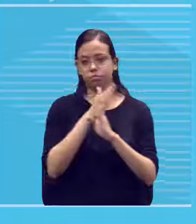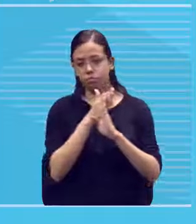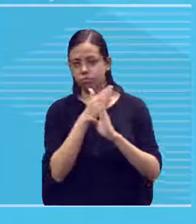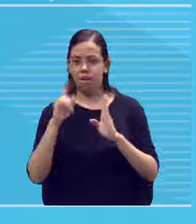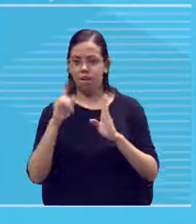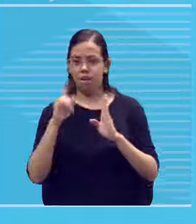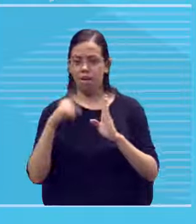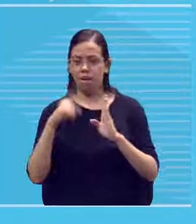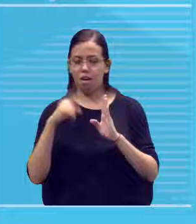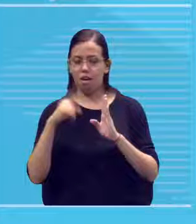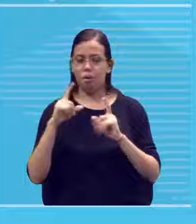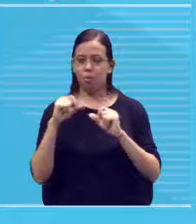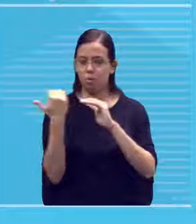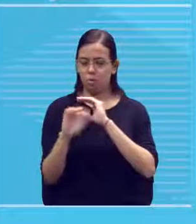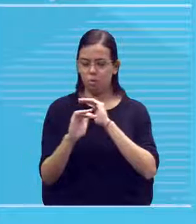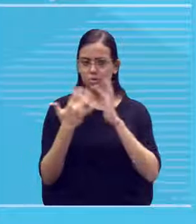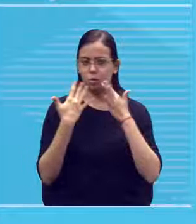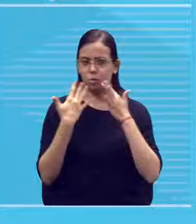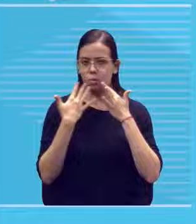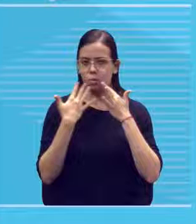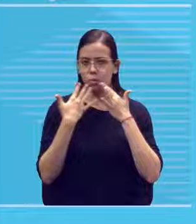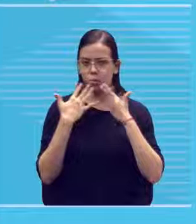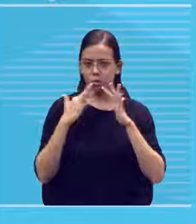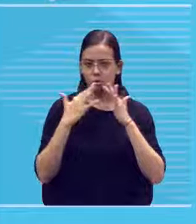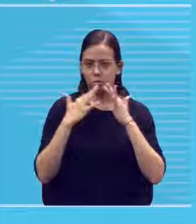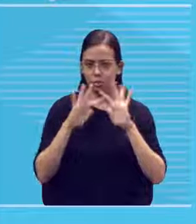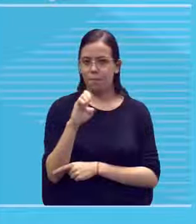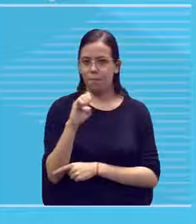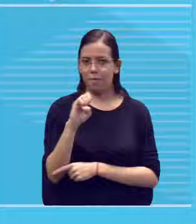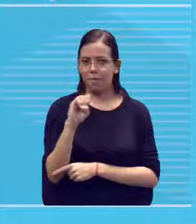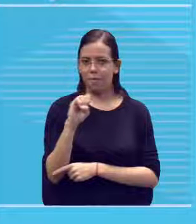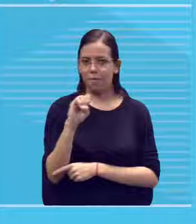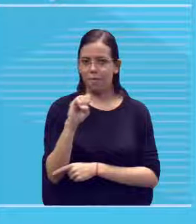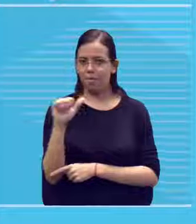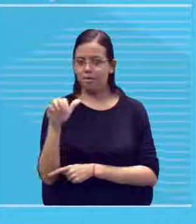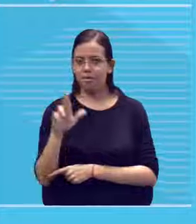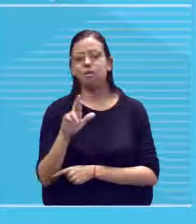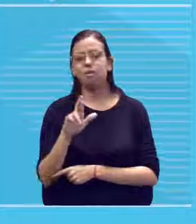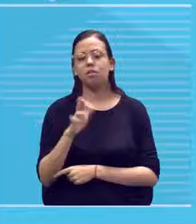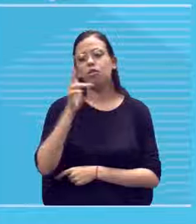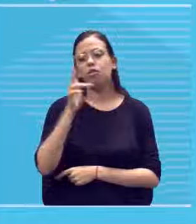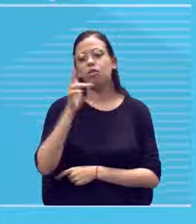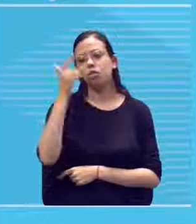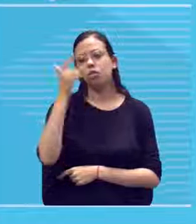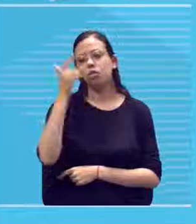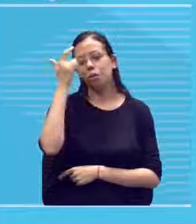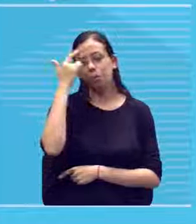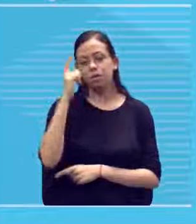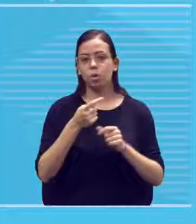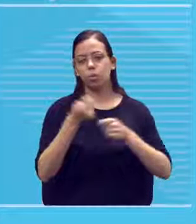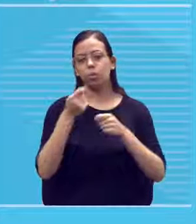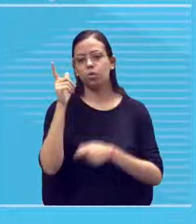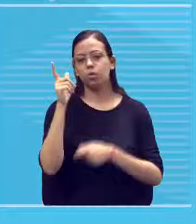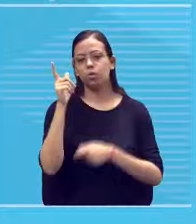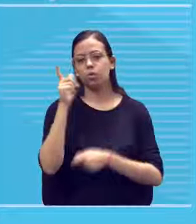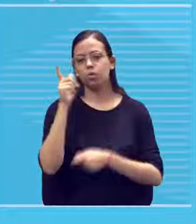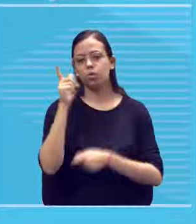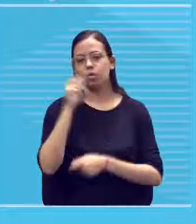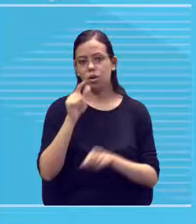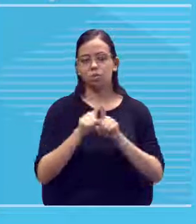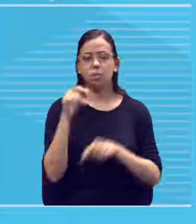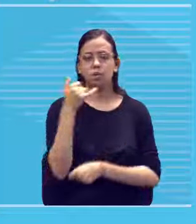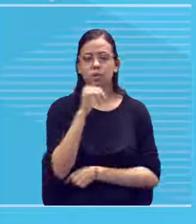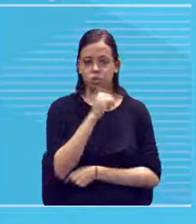é uma quebra daquilo que é natural apesar é de quem já se pensa em relação em racionamento de